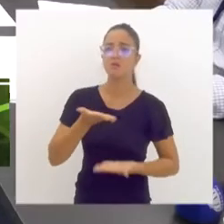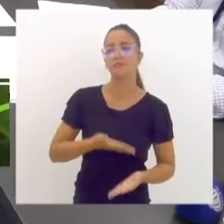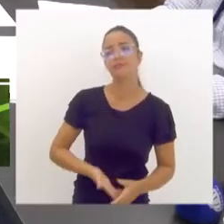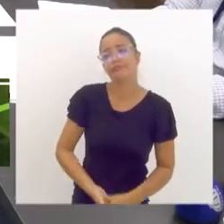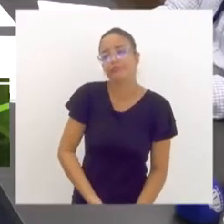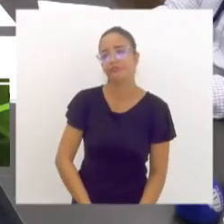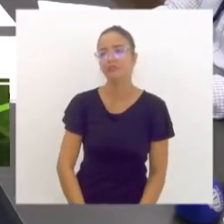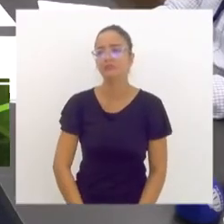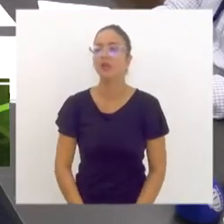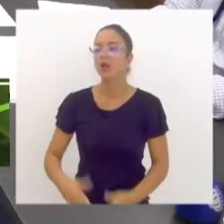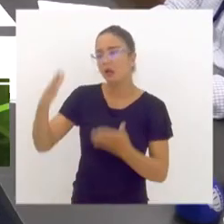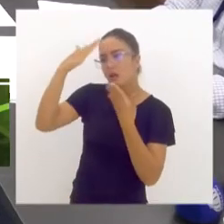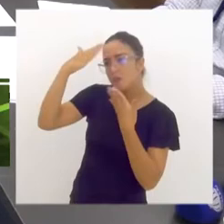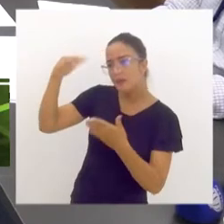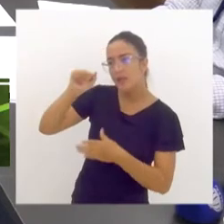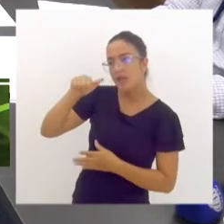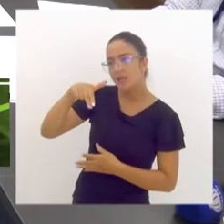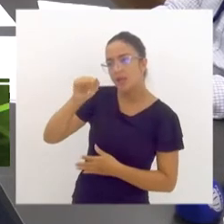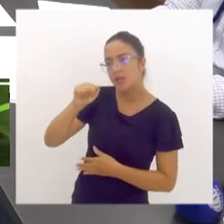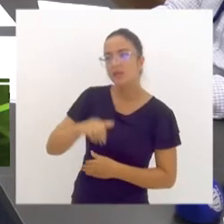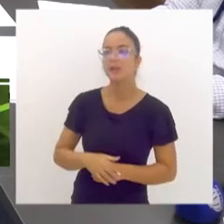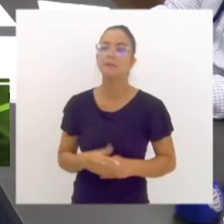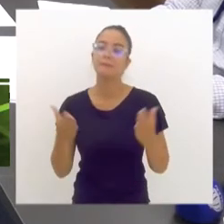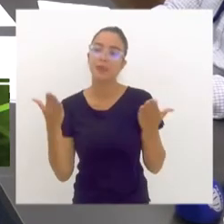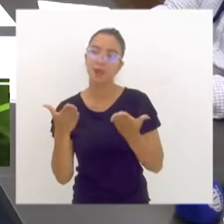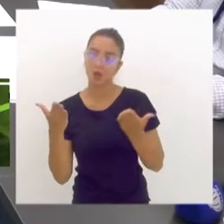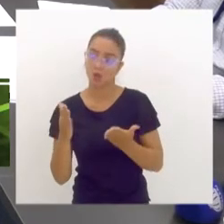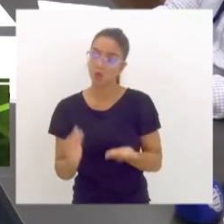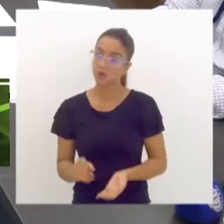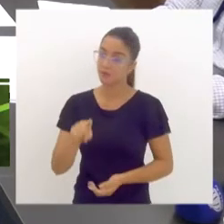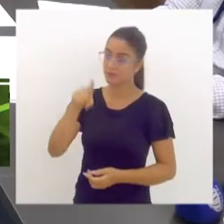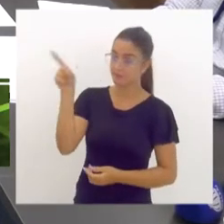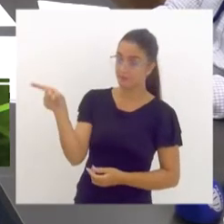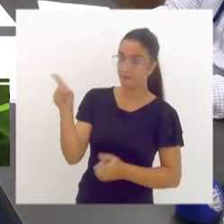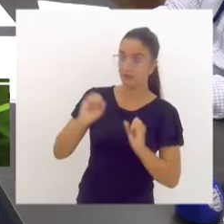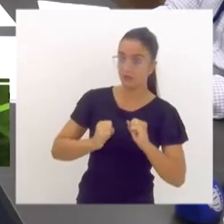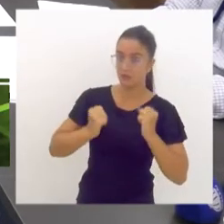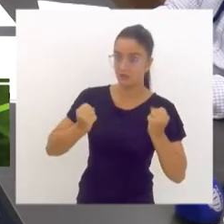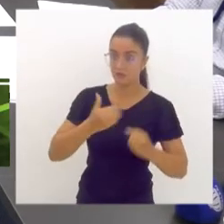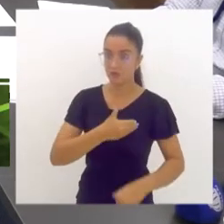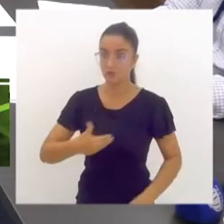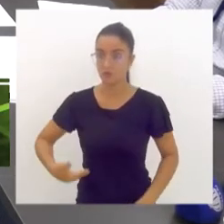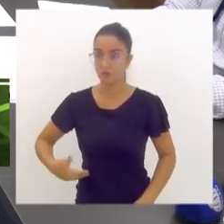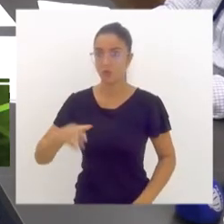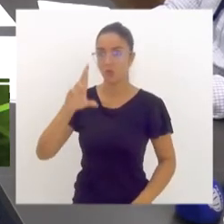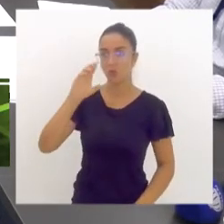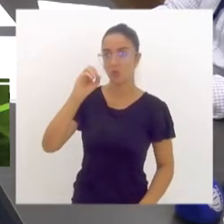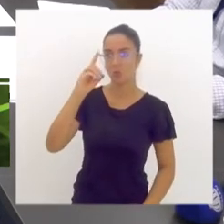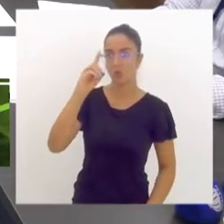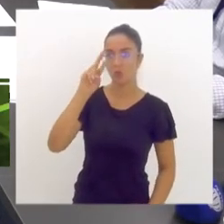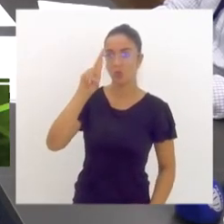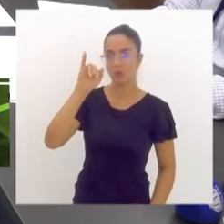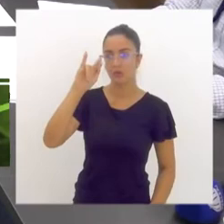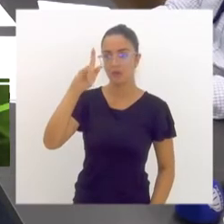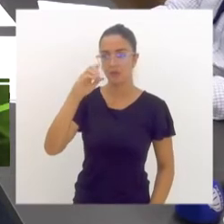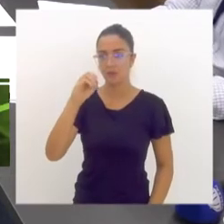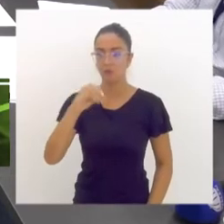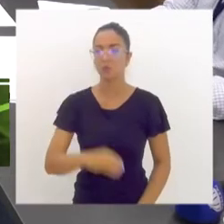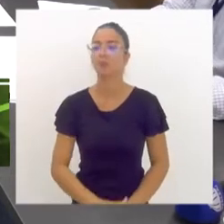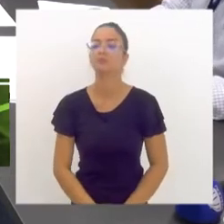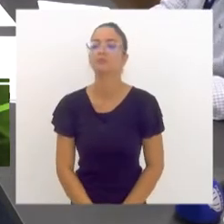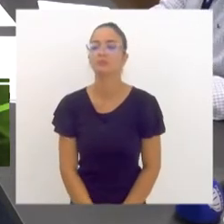Muito obrigado, professora Ana Karina. Passo a palavra agora para o defensor público, Dr. Rodrigo Azambuja.